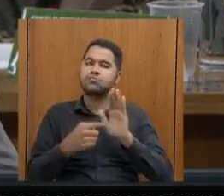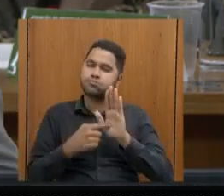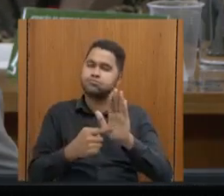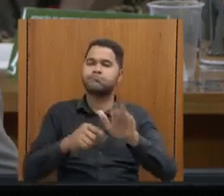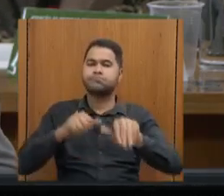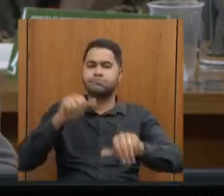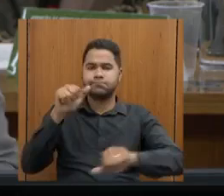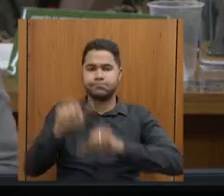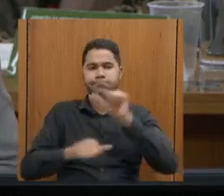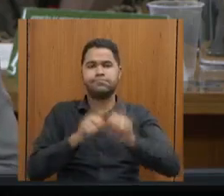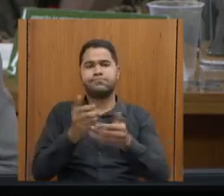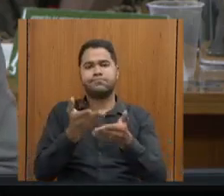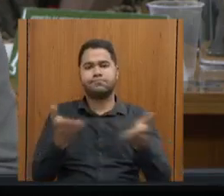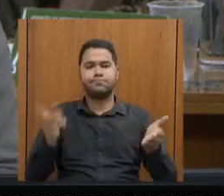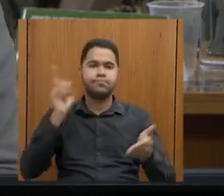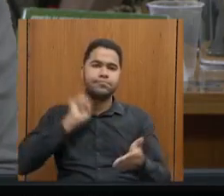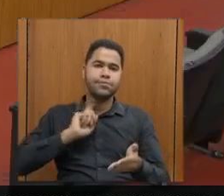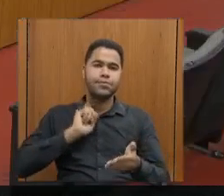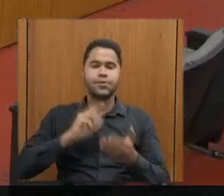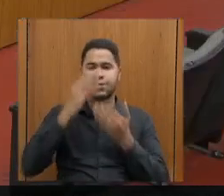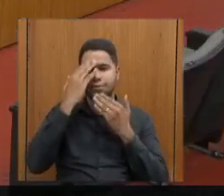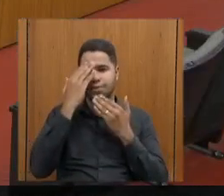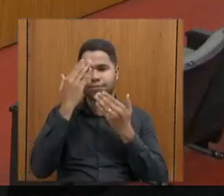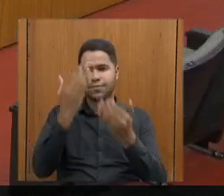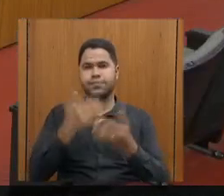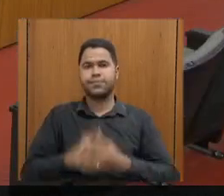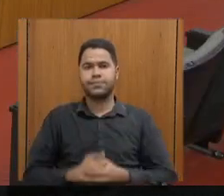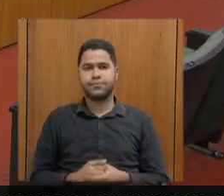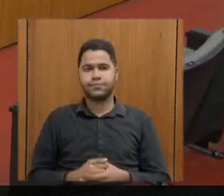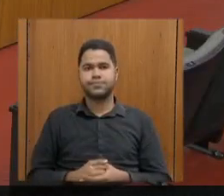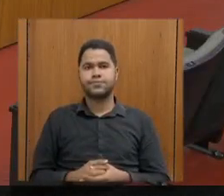transformadoras para a vida de todos os mineiros obrigado